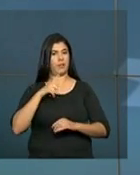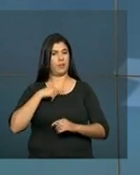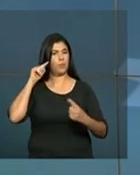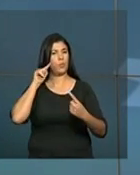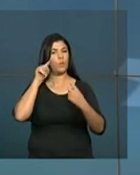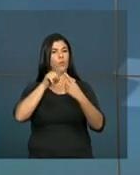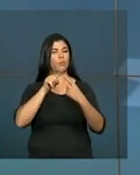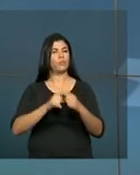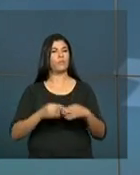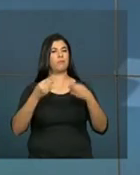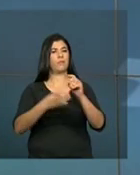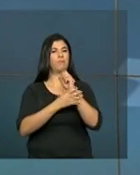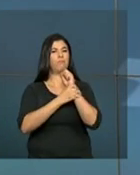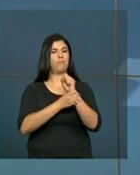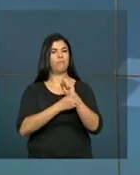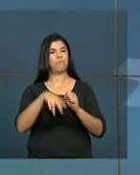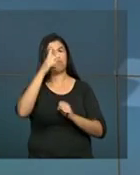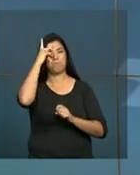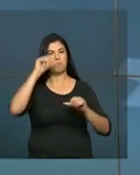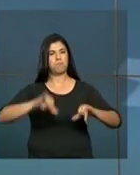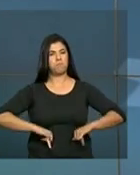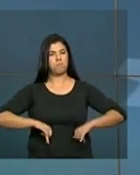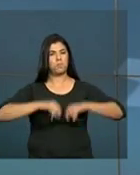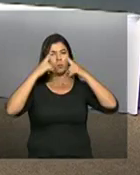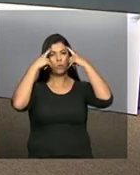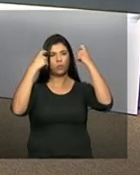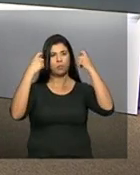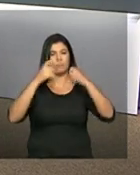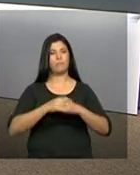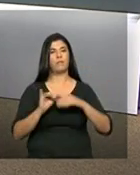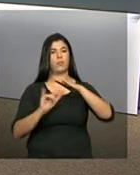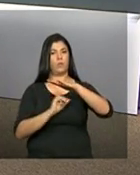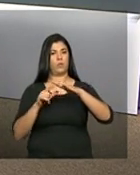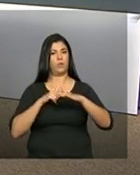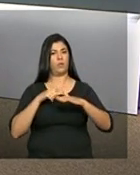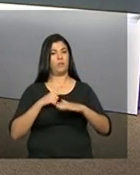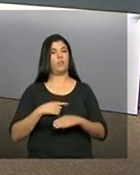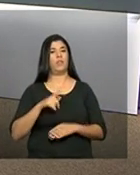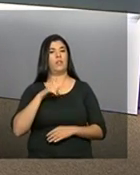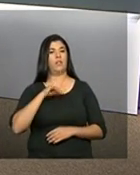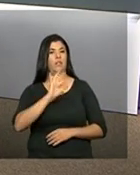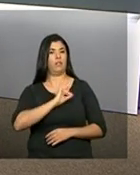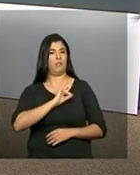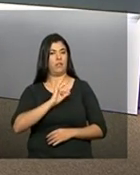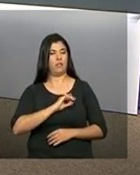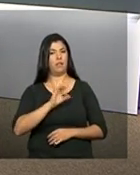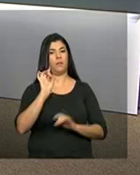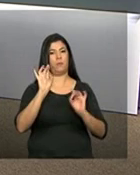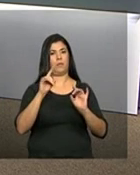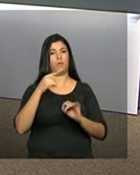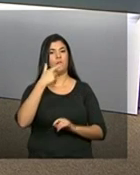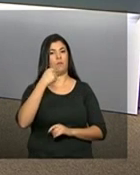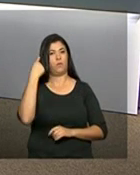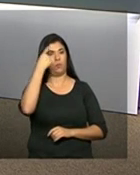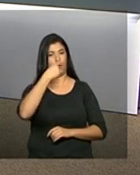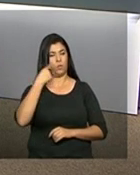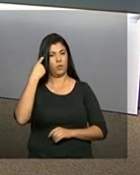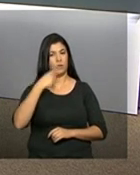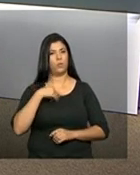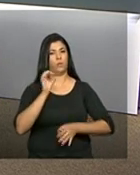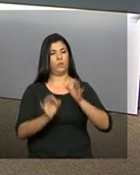como objetivo dar segurança às vítimas de violência. A instituição contará com uma delegacia especializada 24